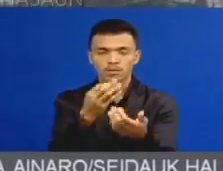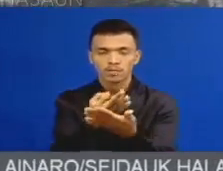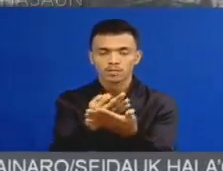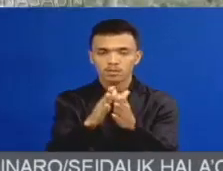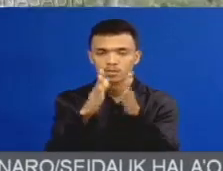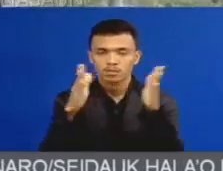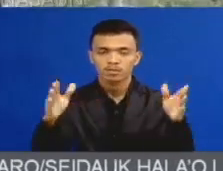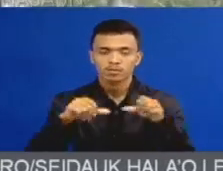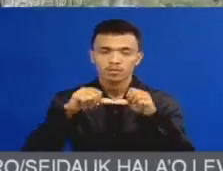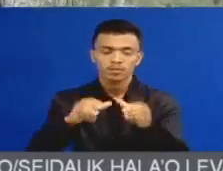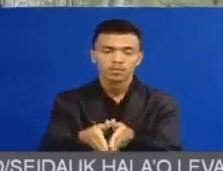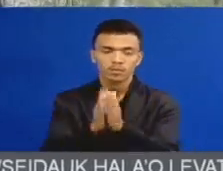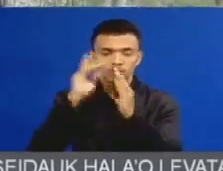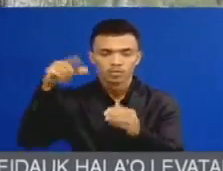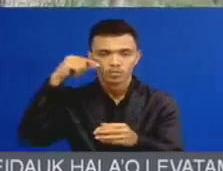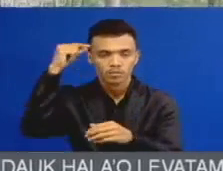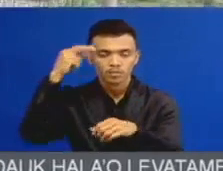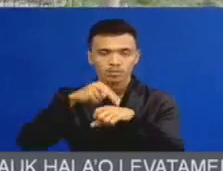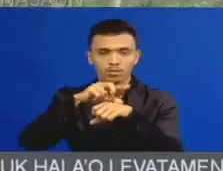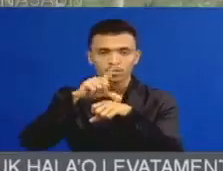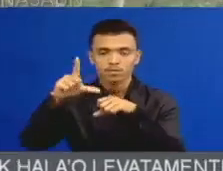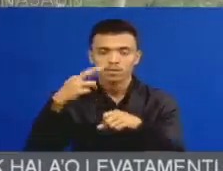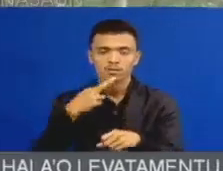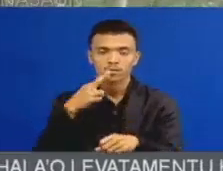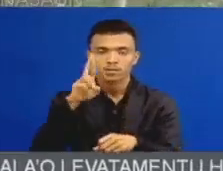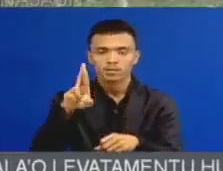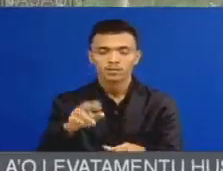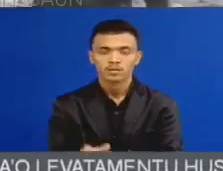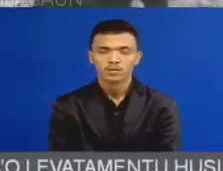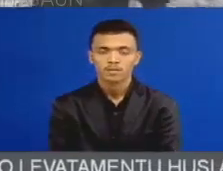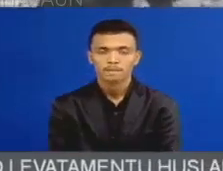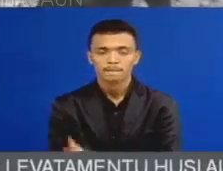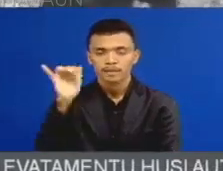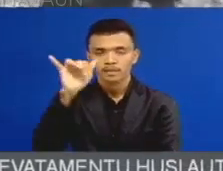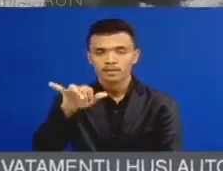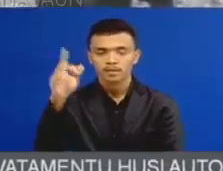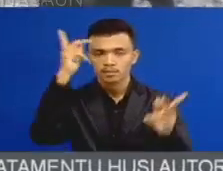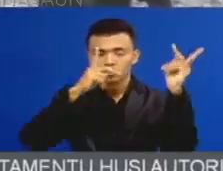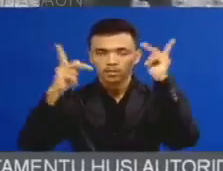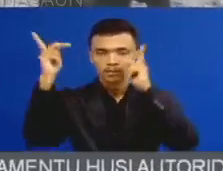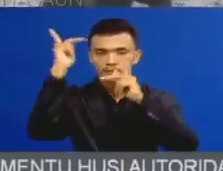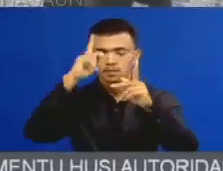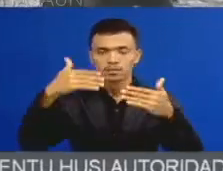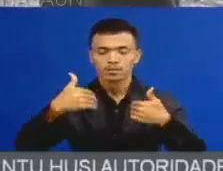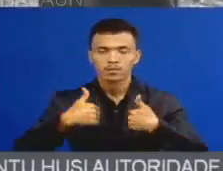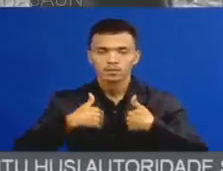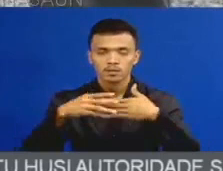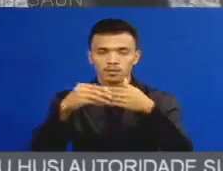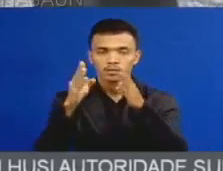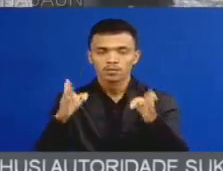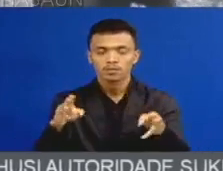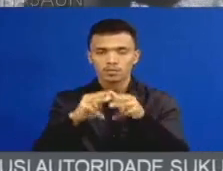continua husu apoio ba governo central atu buka solução. Iduni sirne preocupação kada iha autoridade